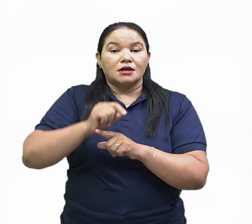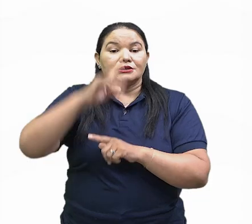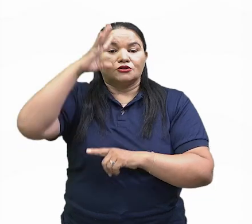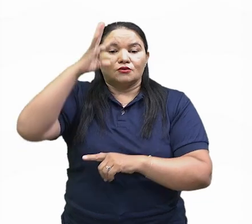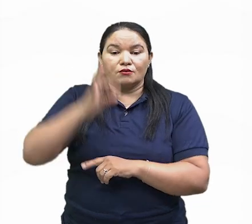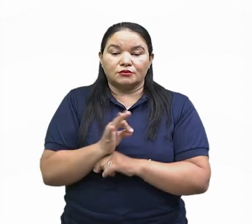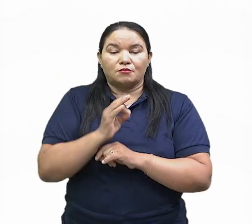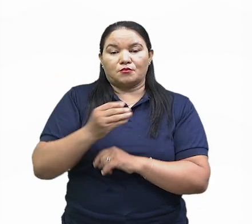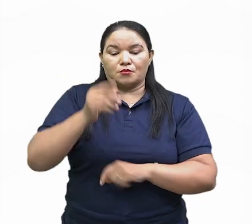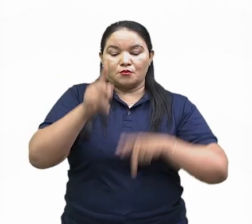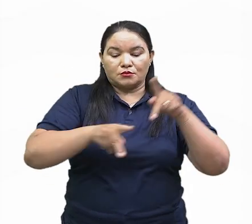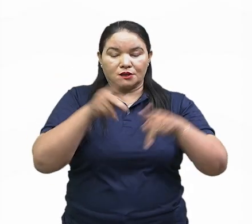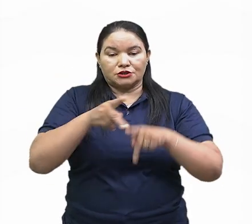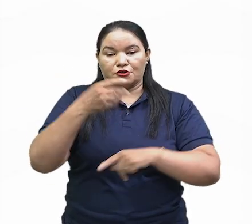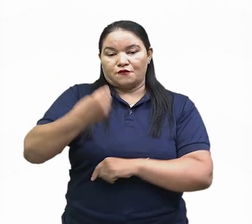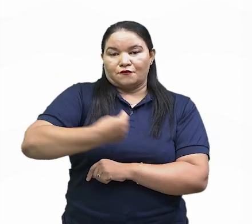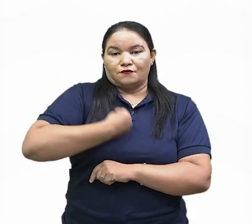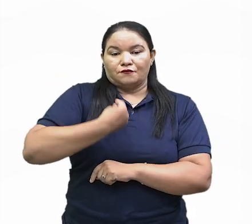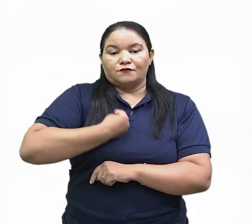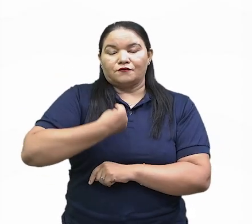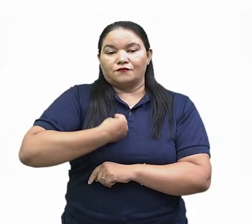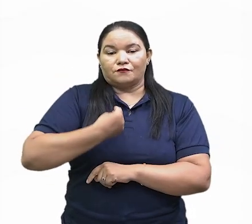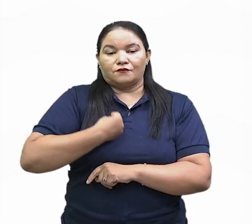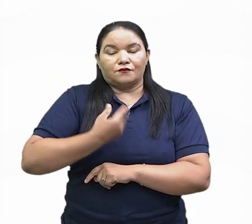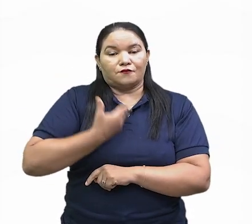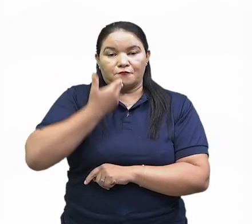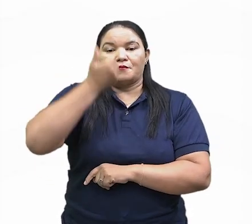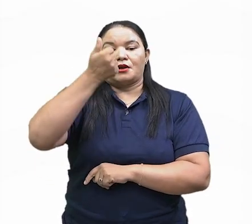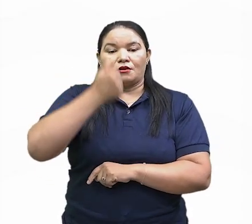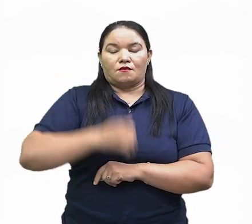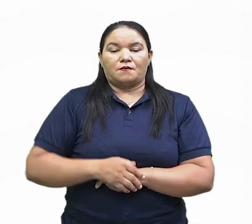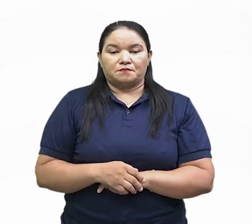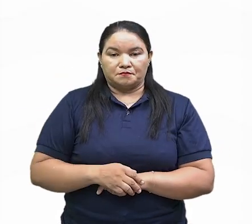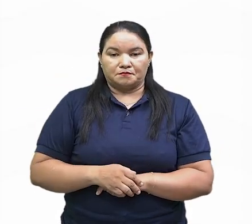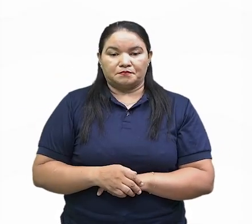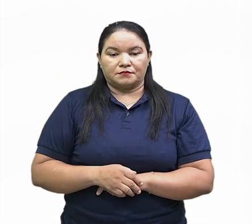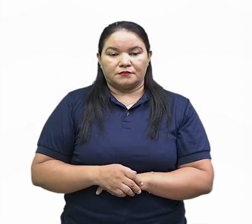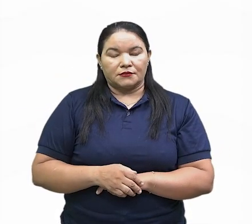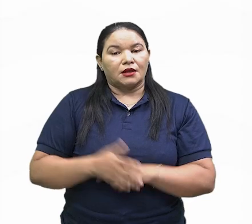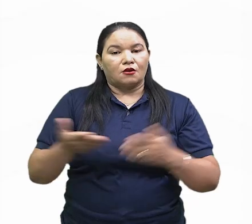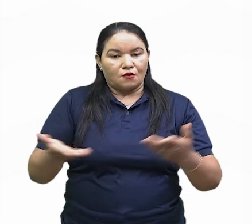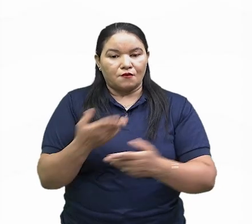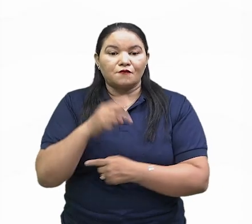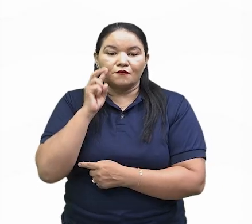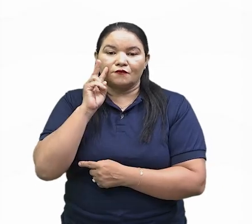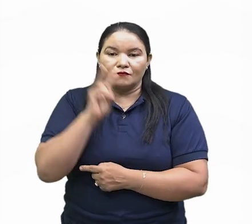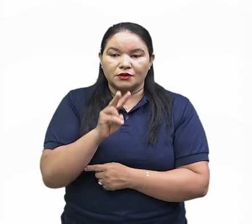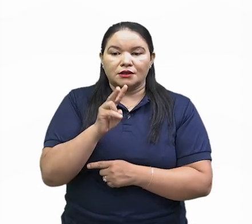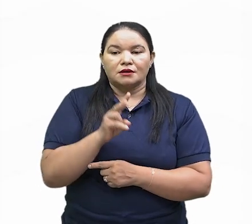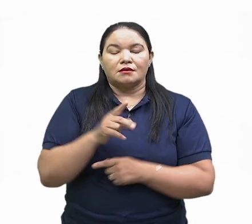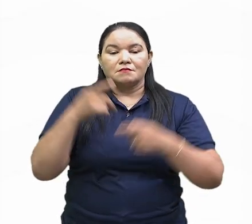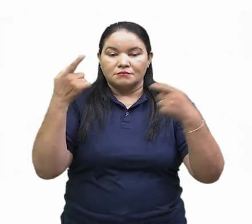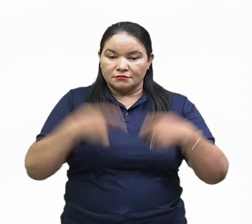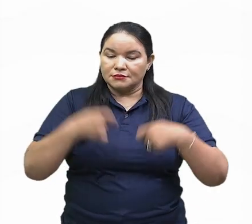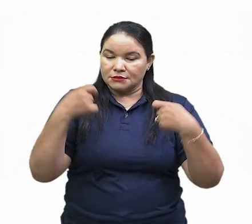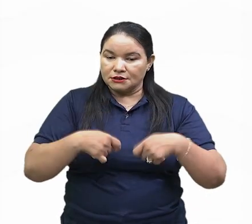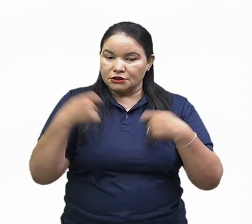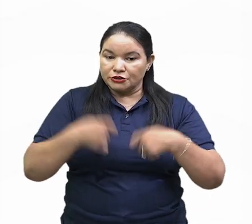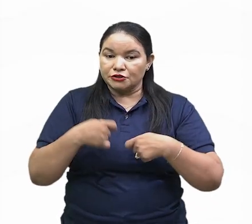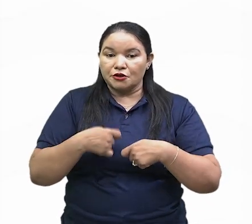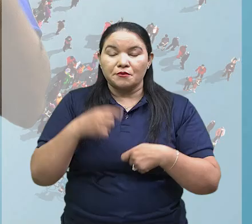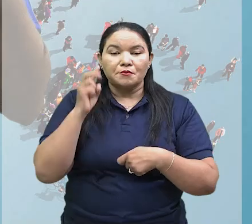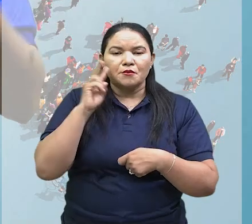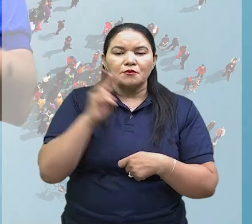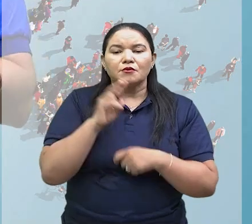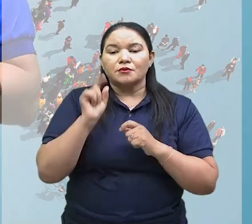população viver de uma forma mais adequada, que é o que a gente observa realmente, né? É necessário a gente ver